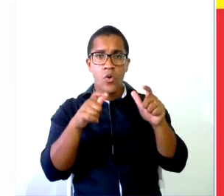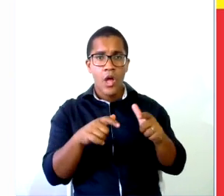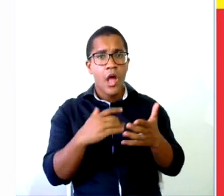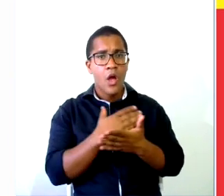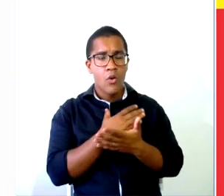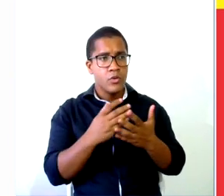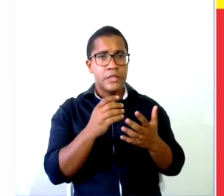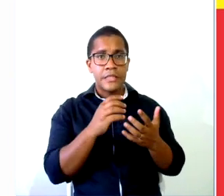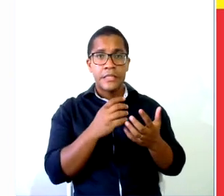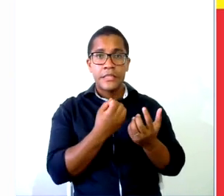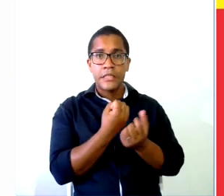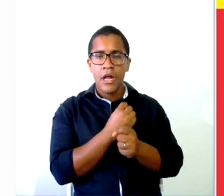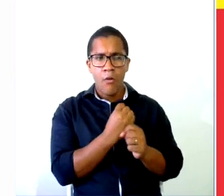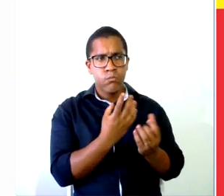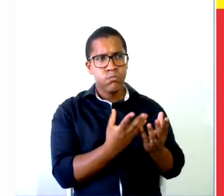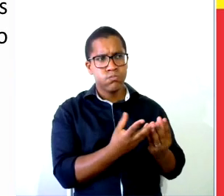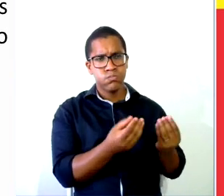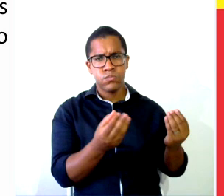de escravos, né?